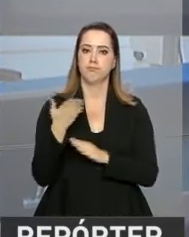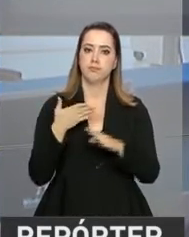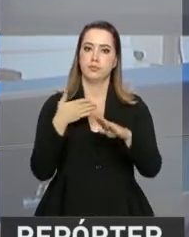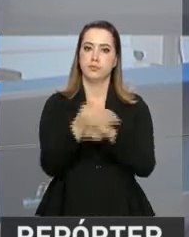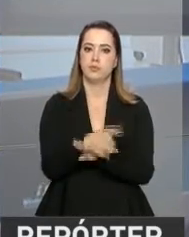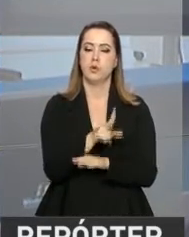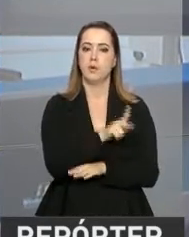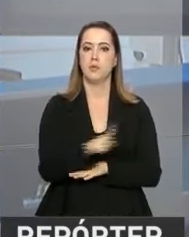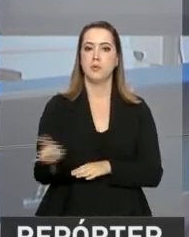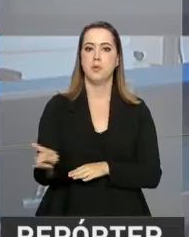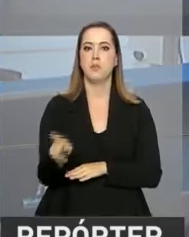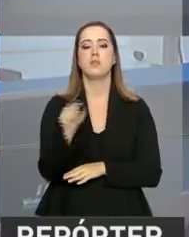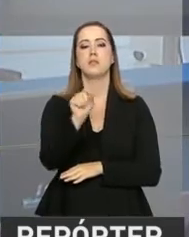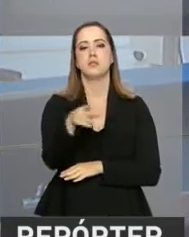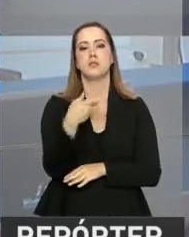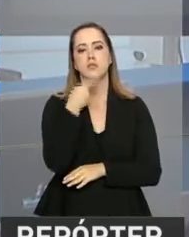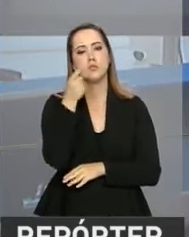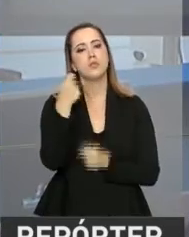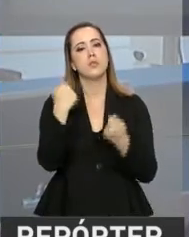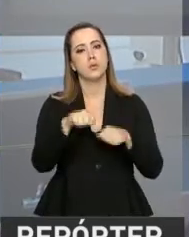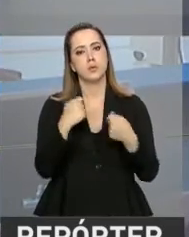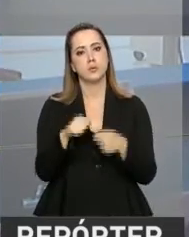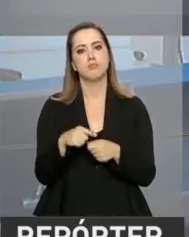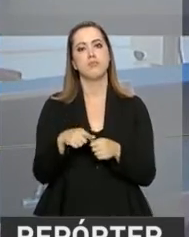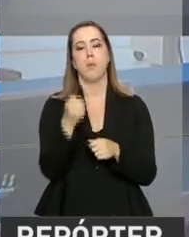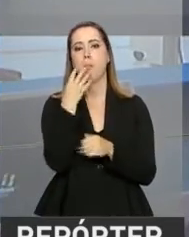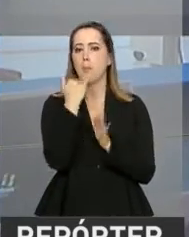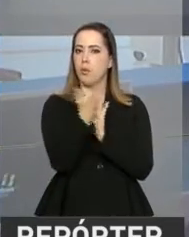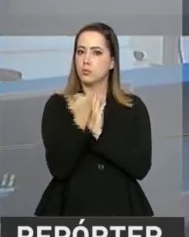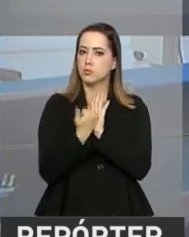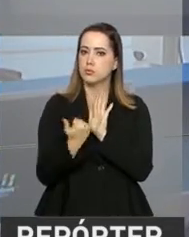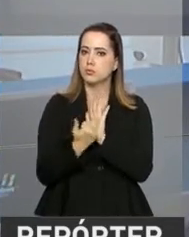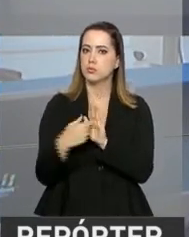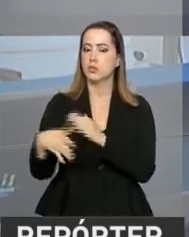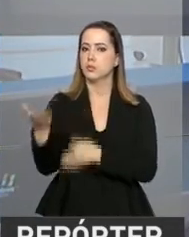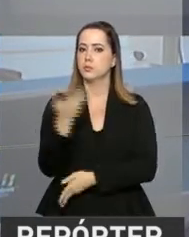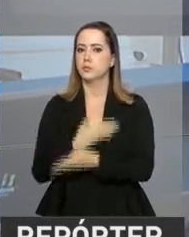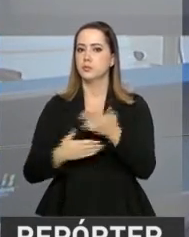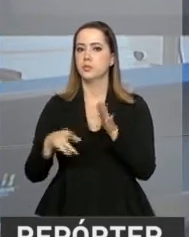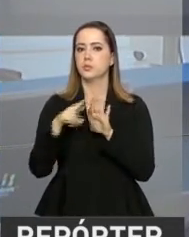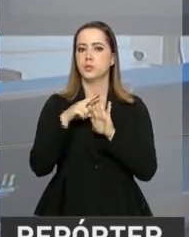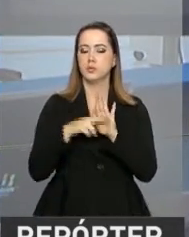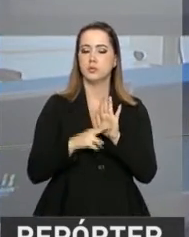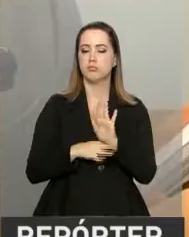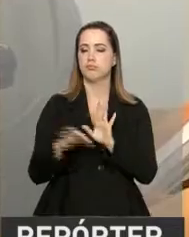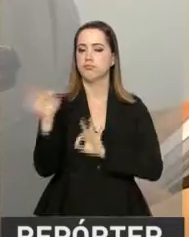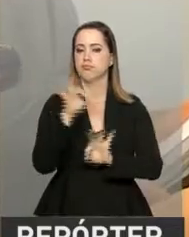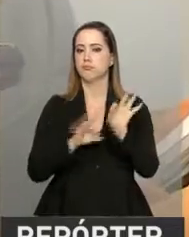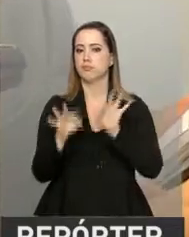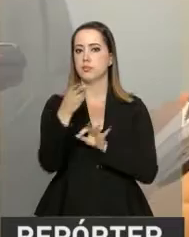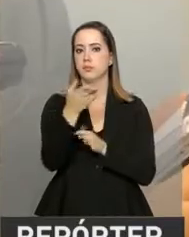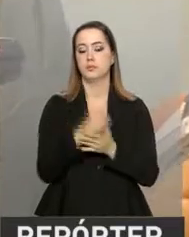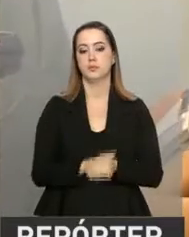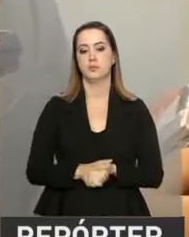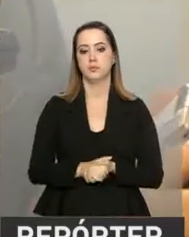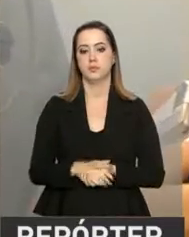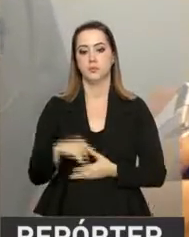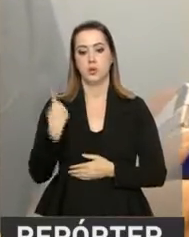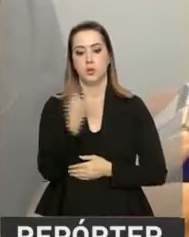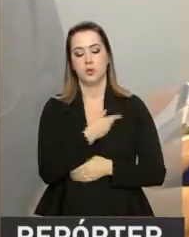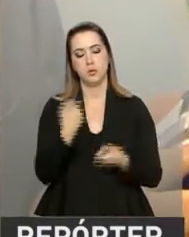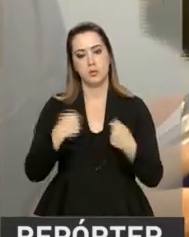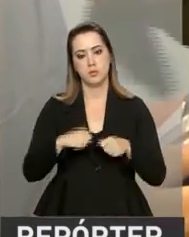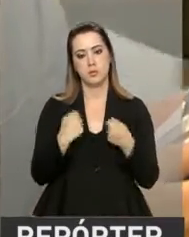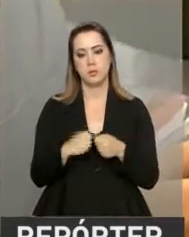Presidente do Banco ressaltou a necessidade de haver bons projetos em um ambiente regulatório organizado a luz que